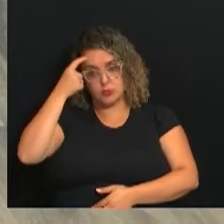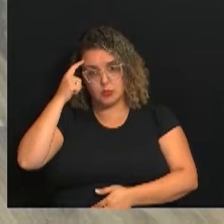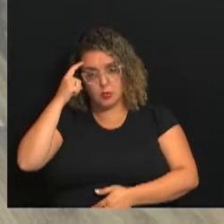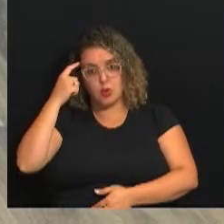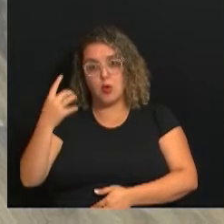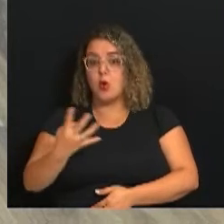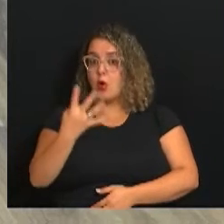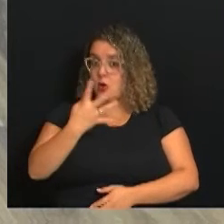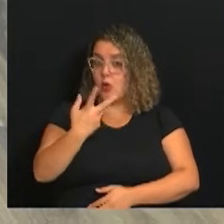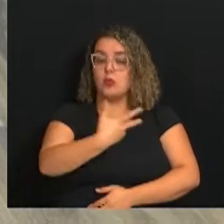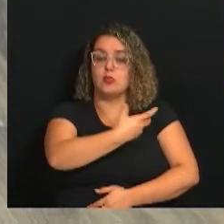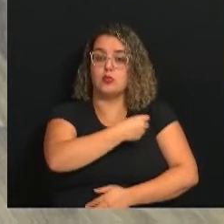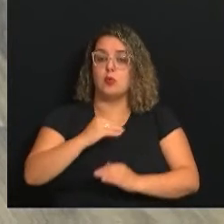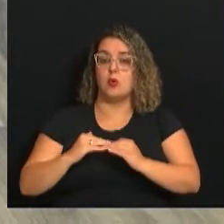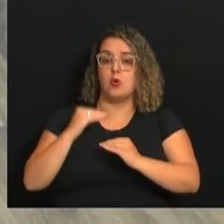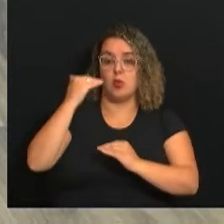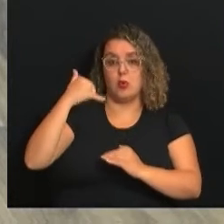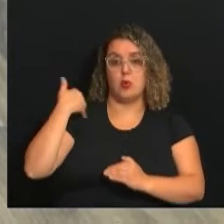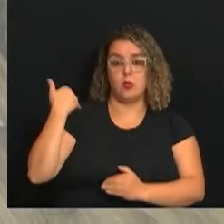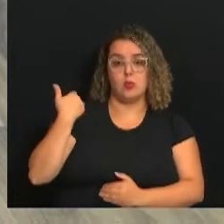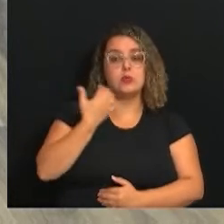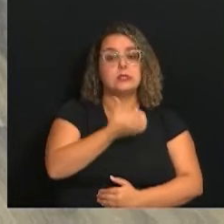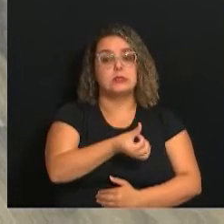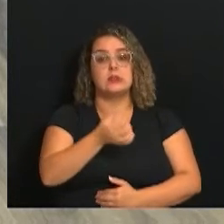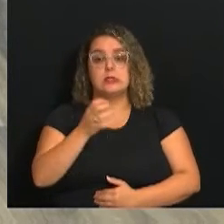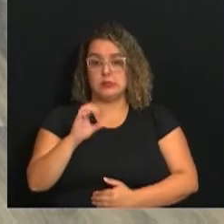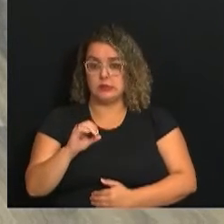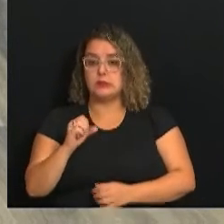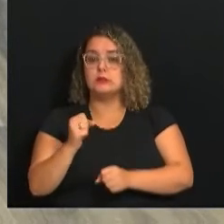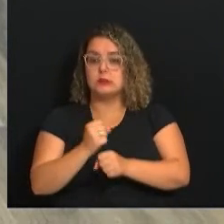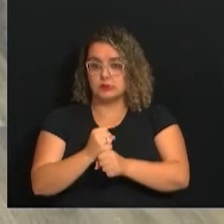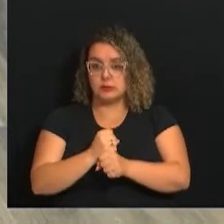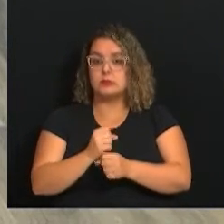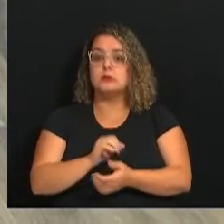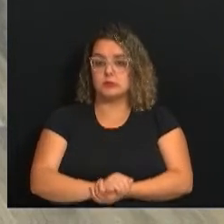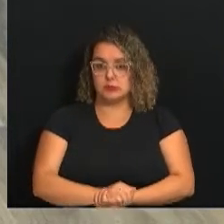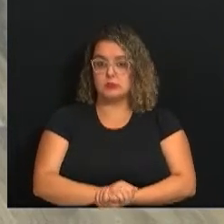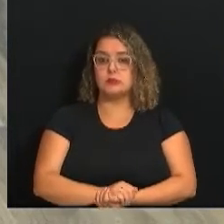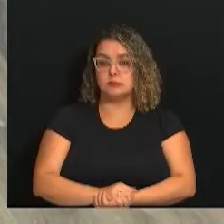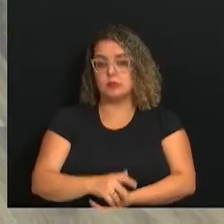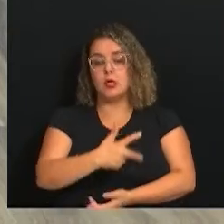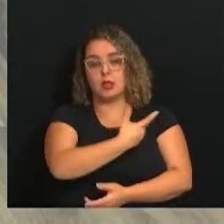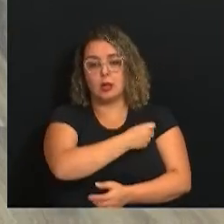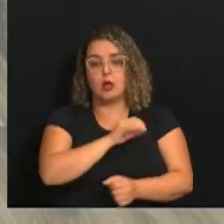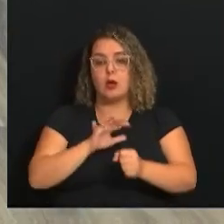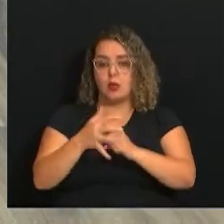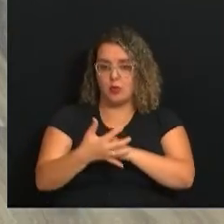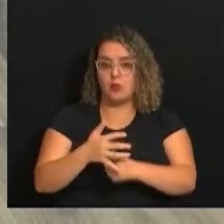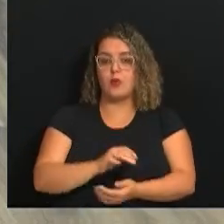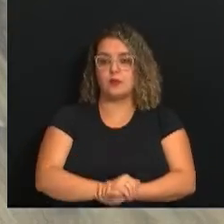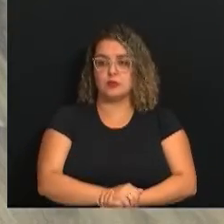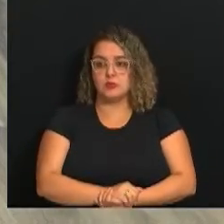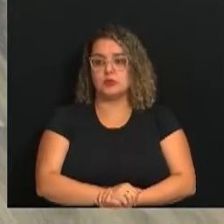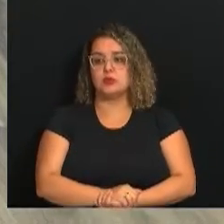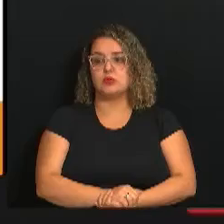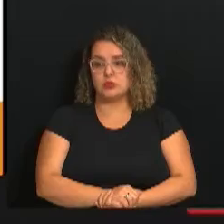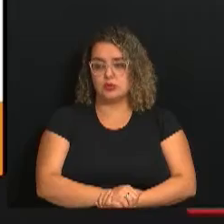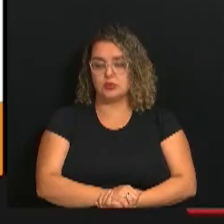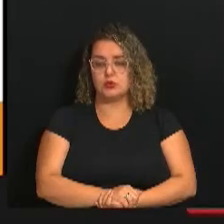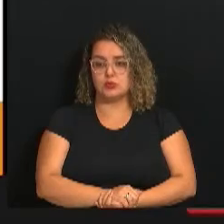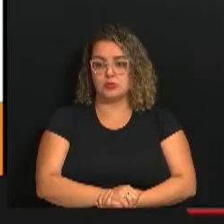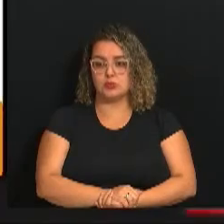na pediatria da Unicamp, os leitos de UTI, 20 leitos, dos quais 15 ocupados. E na rede particular, dos